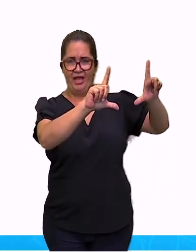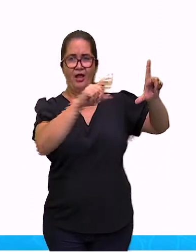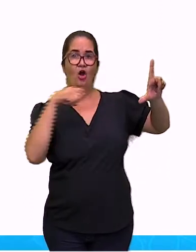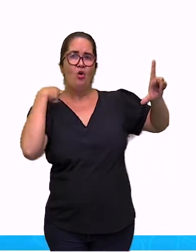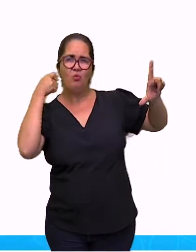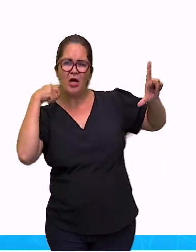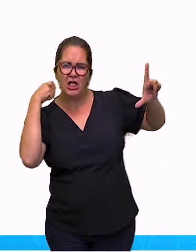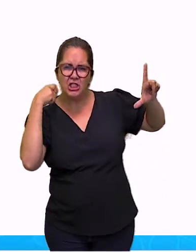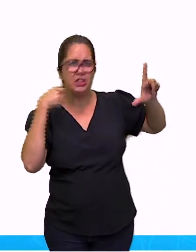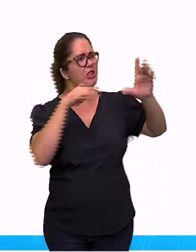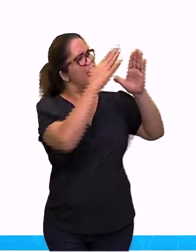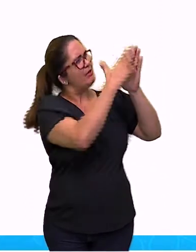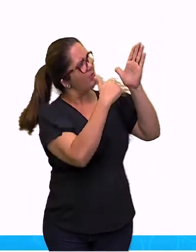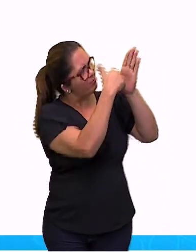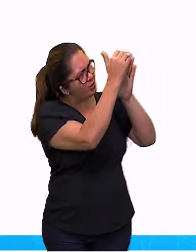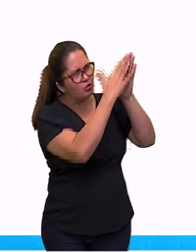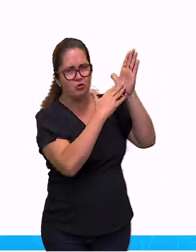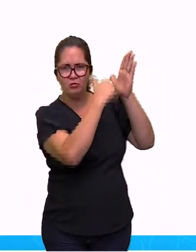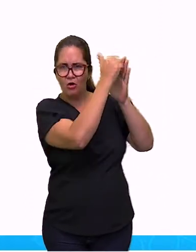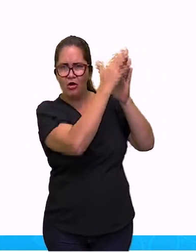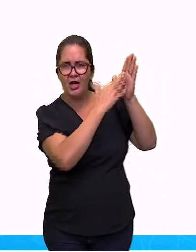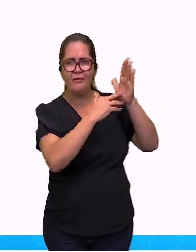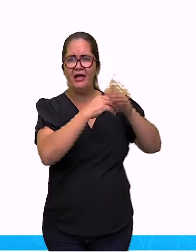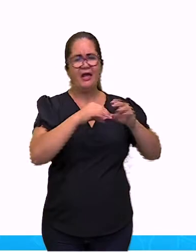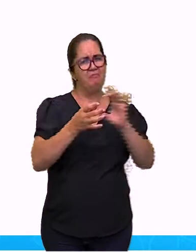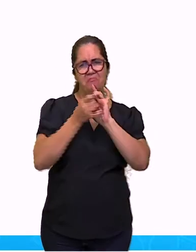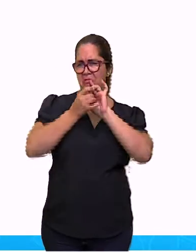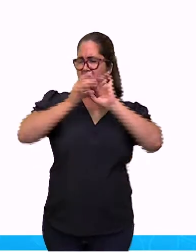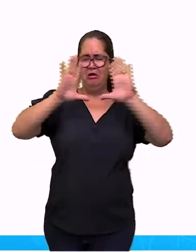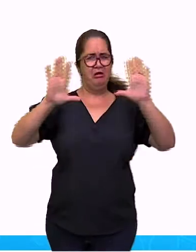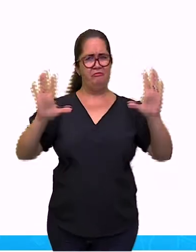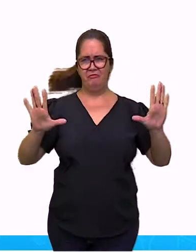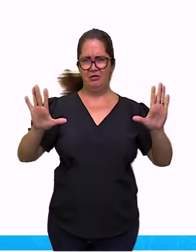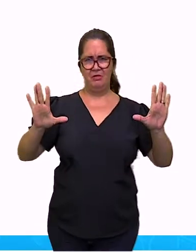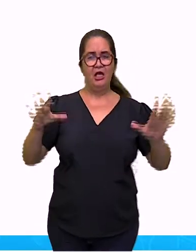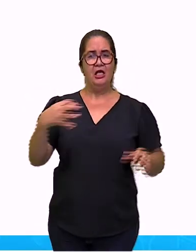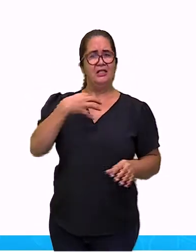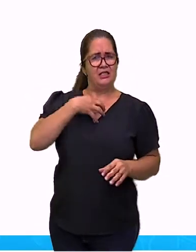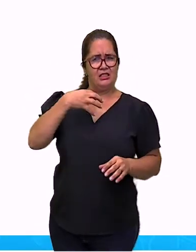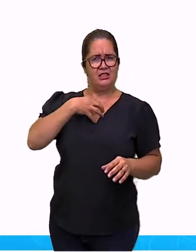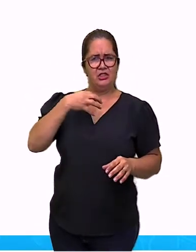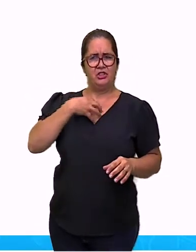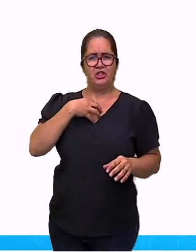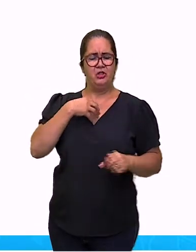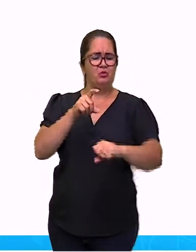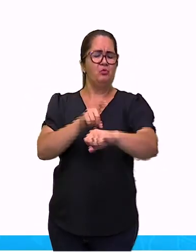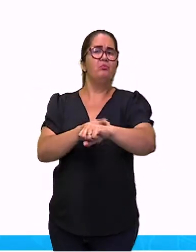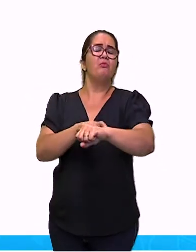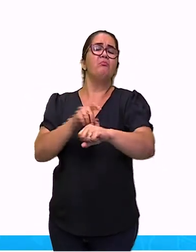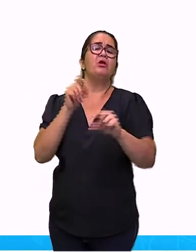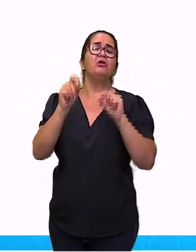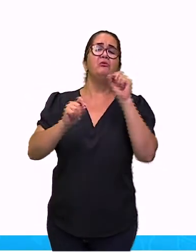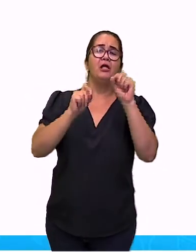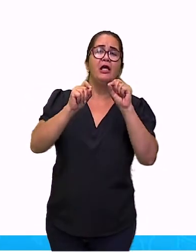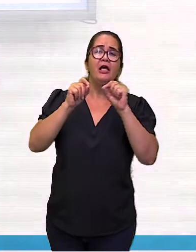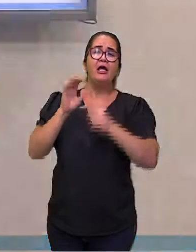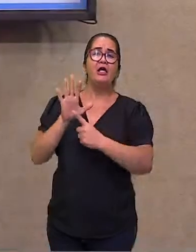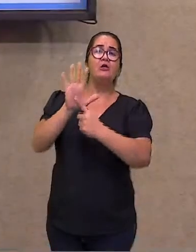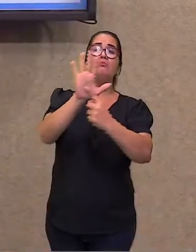cria livremente a decomposição das cores e da luminosidade. O que é